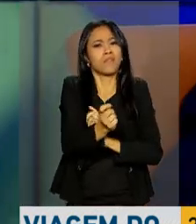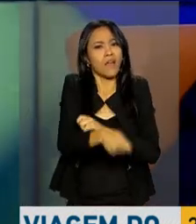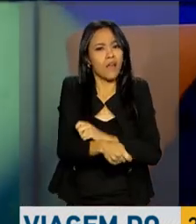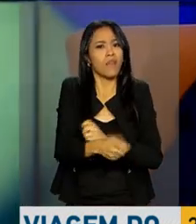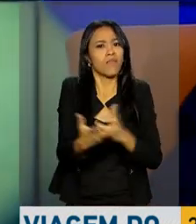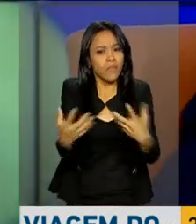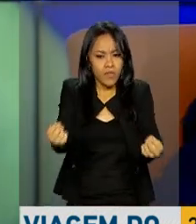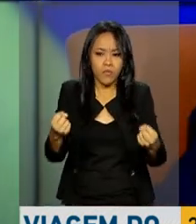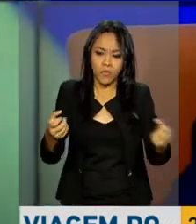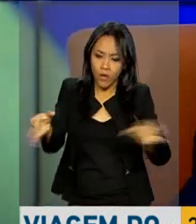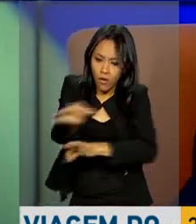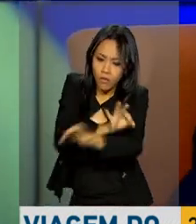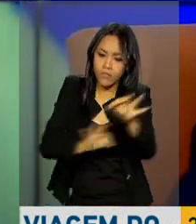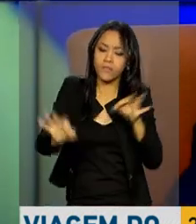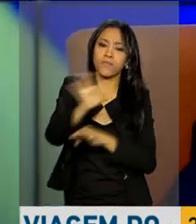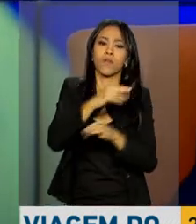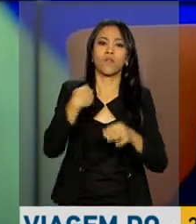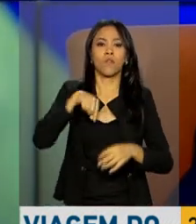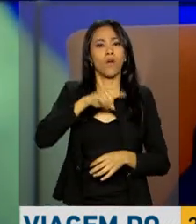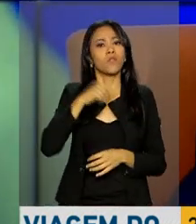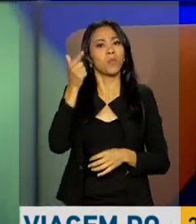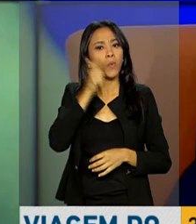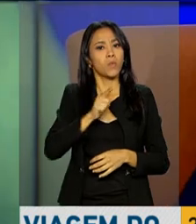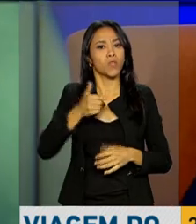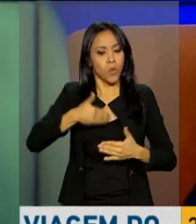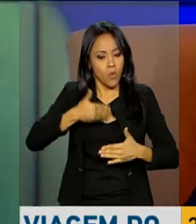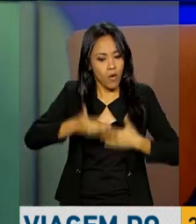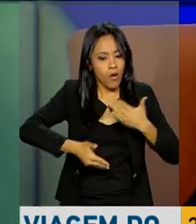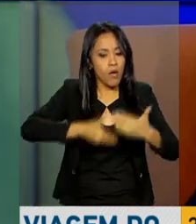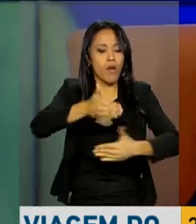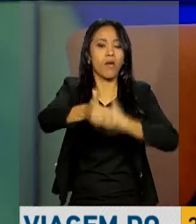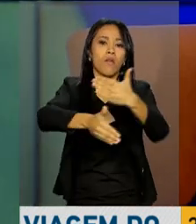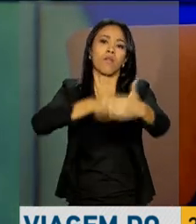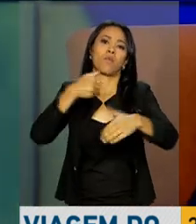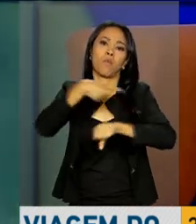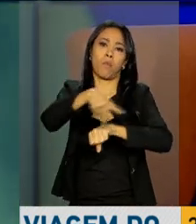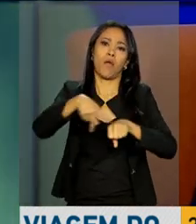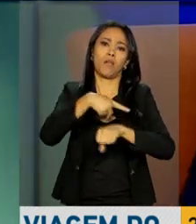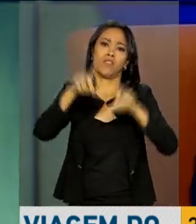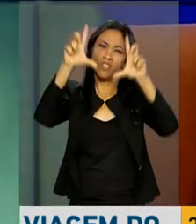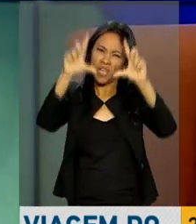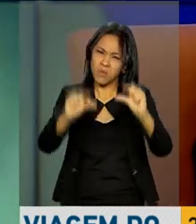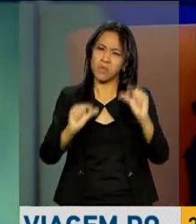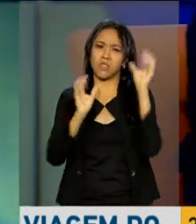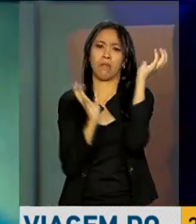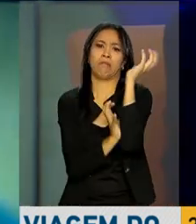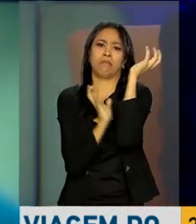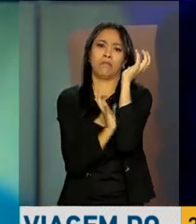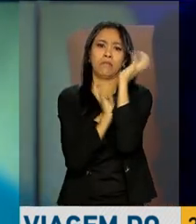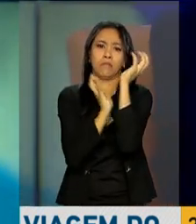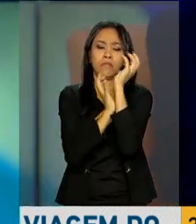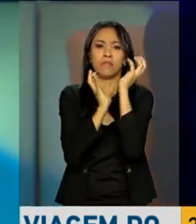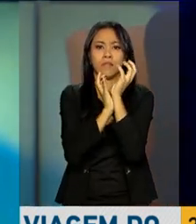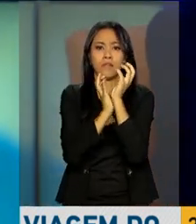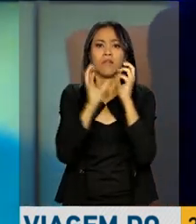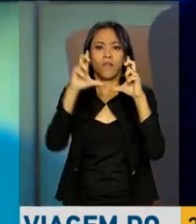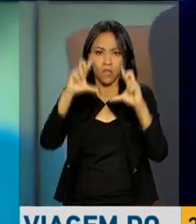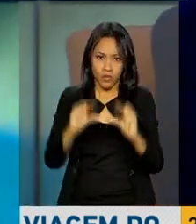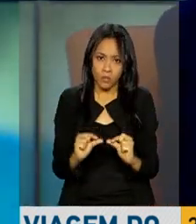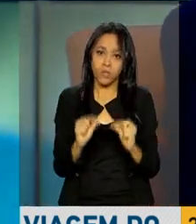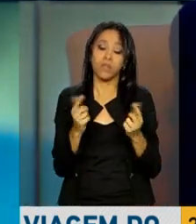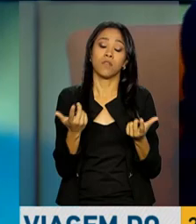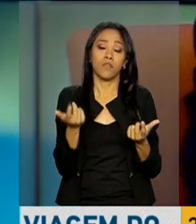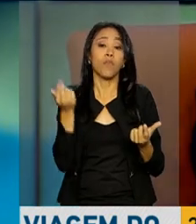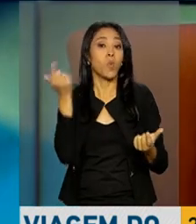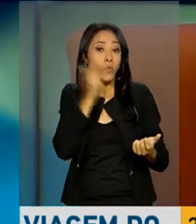estamos caminhando para um país inteiramente desburocratizado. Mais algum tempo e nós atingiremos a totalidade da